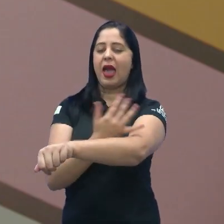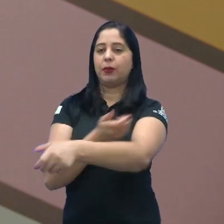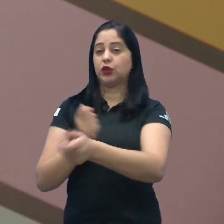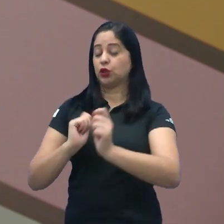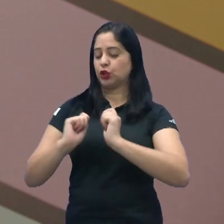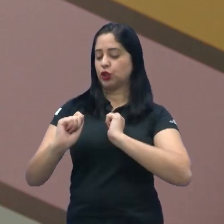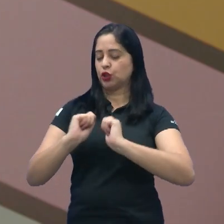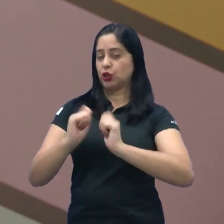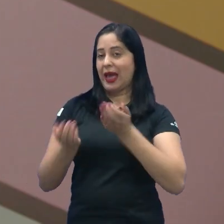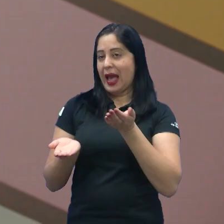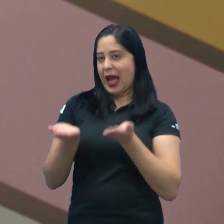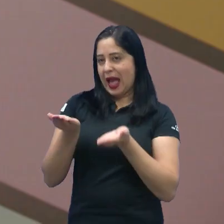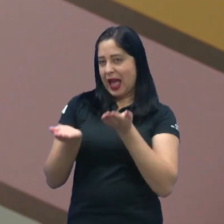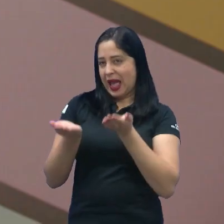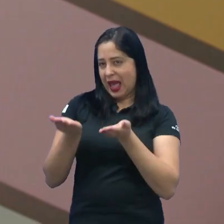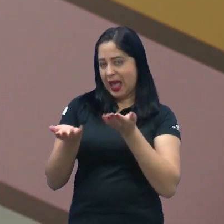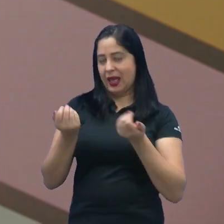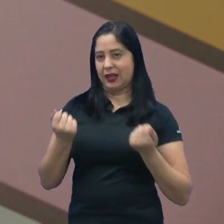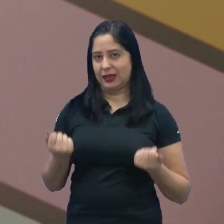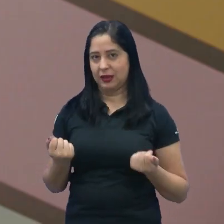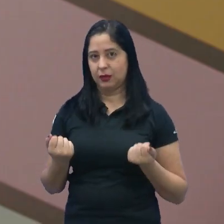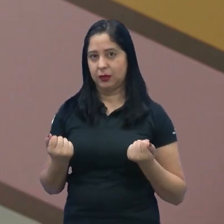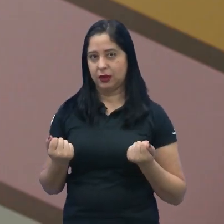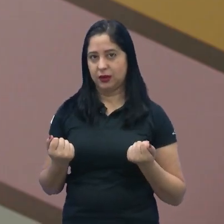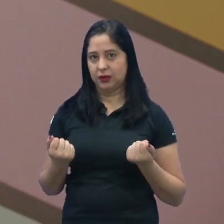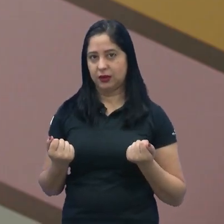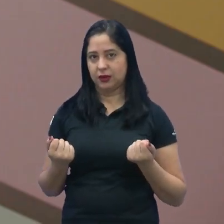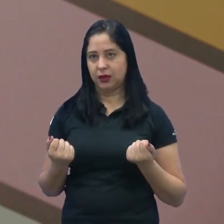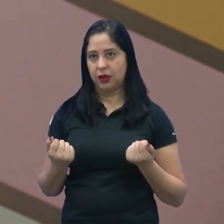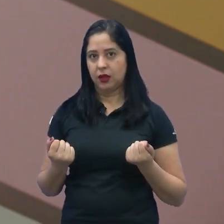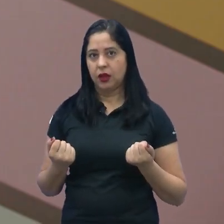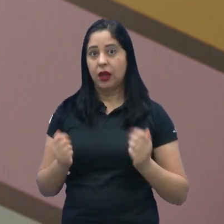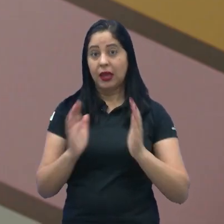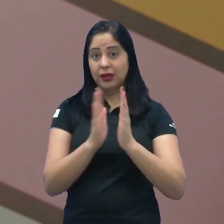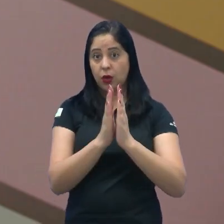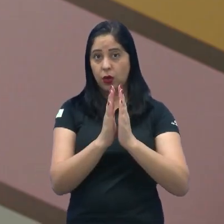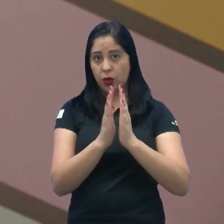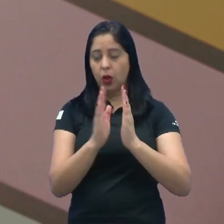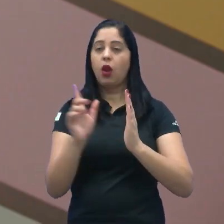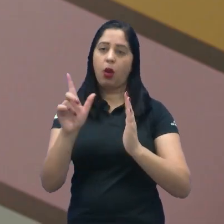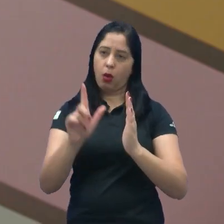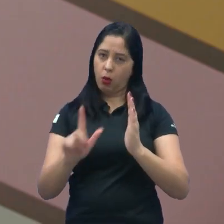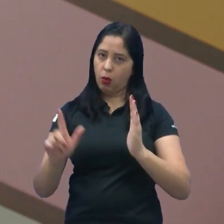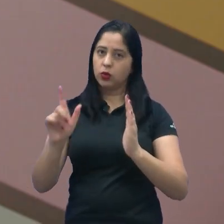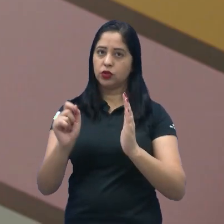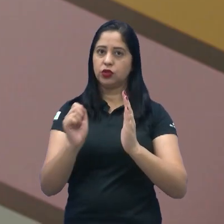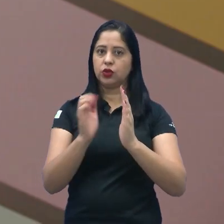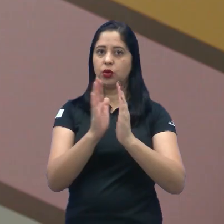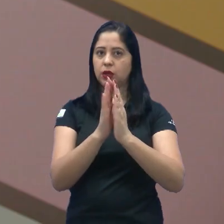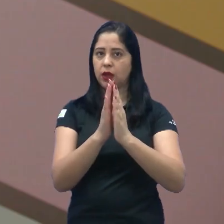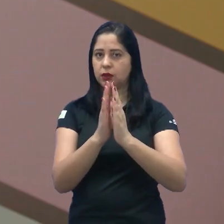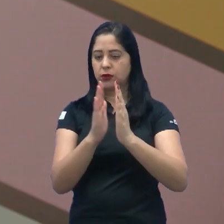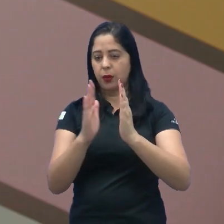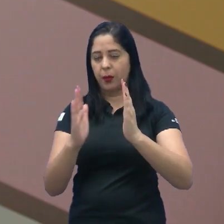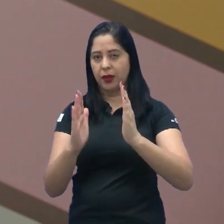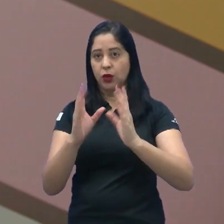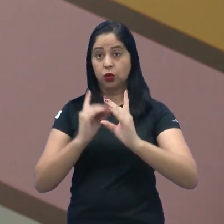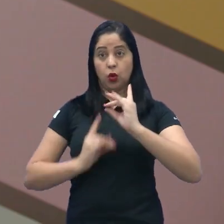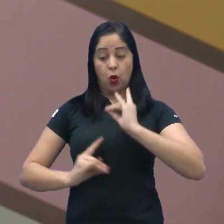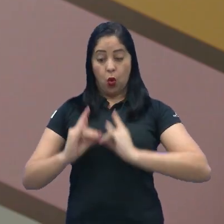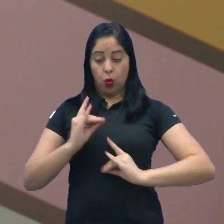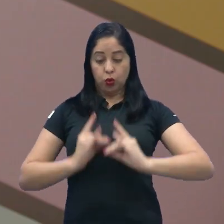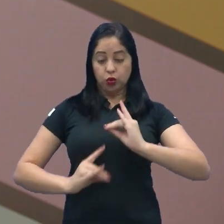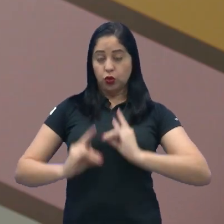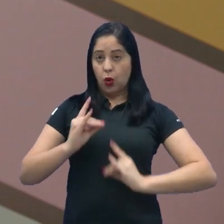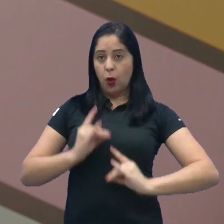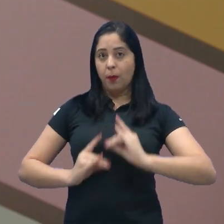né, enquanto mulher antes daquele momento. E ela passa por muita coisa, né? Então, obviamente, existe esse momento em que os hormônios estão entrando